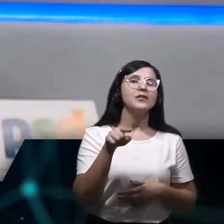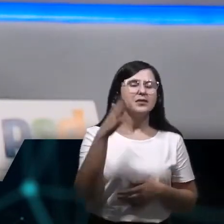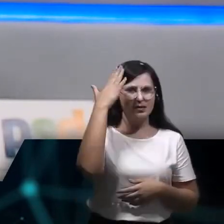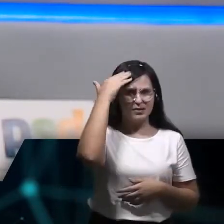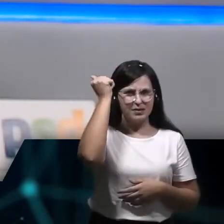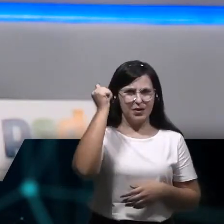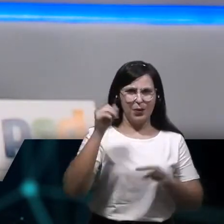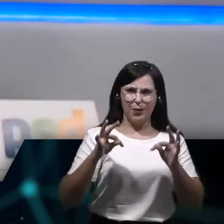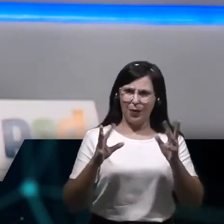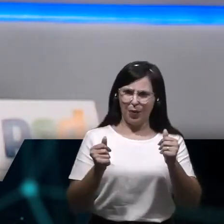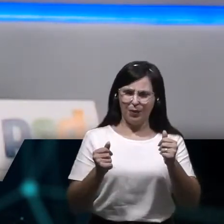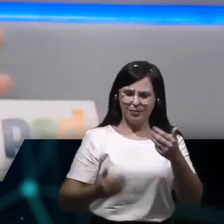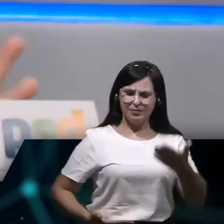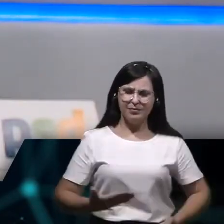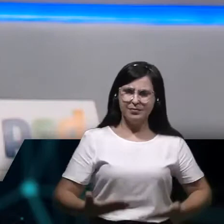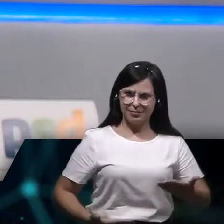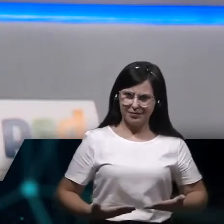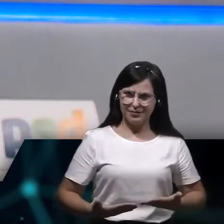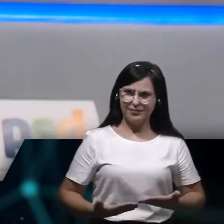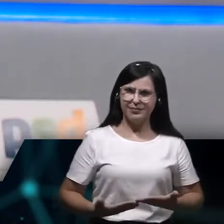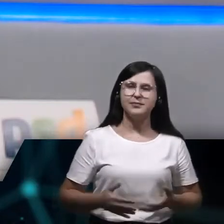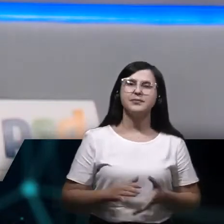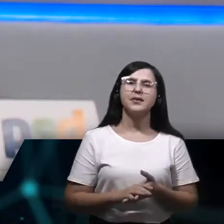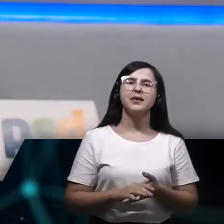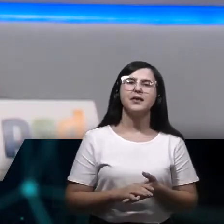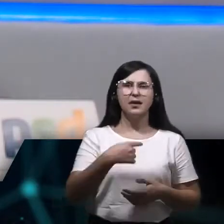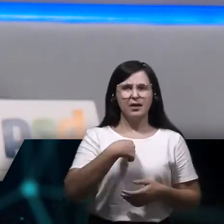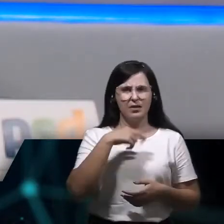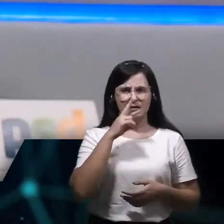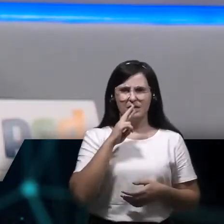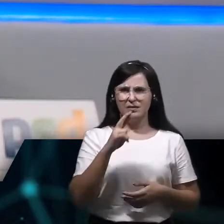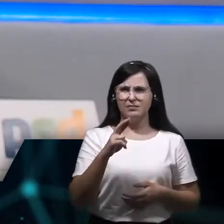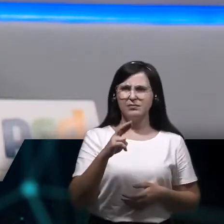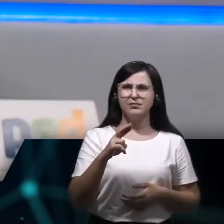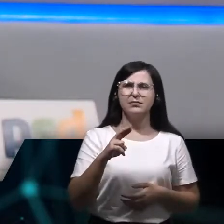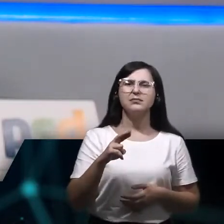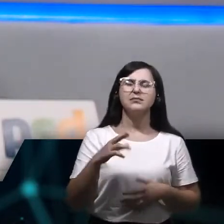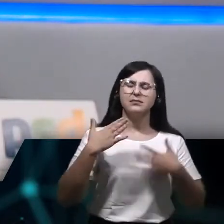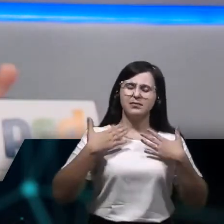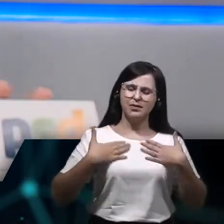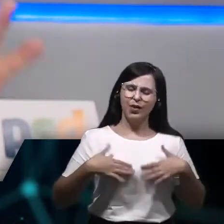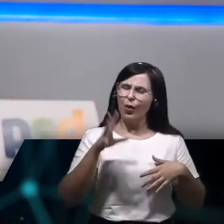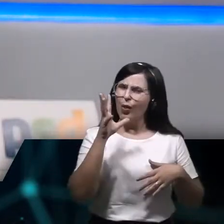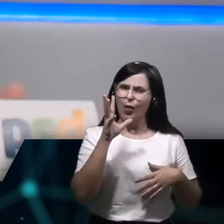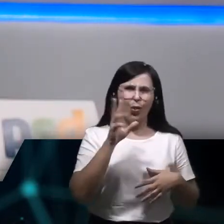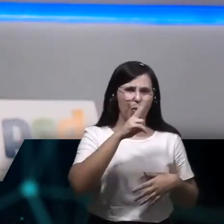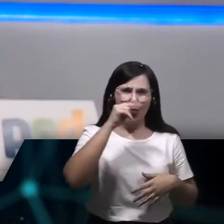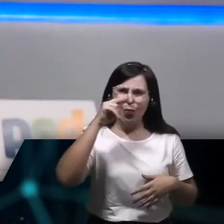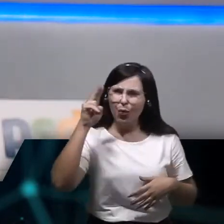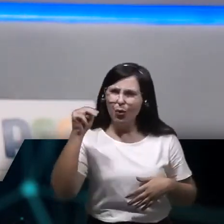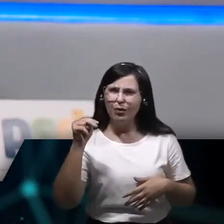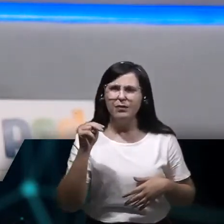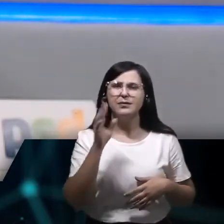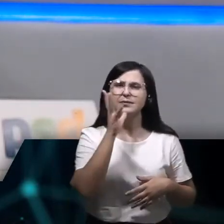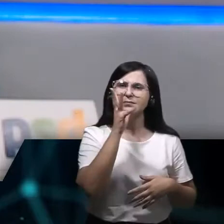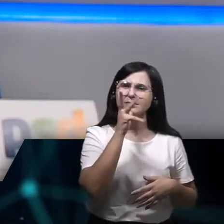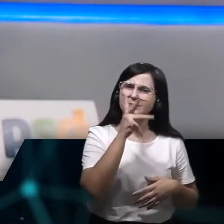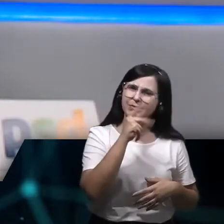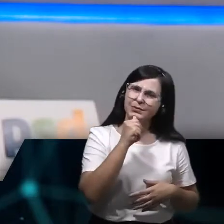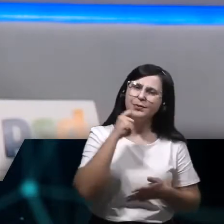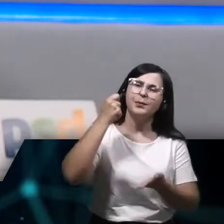aos professores, eu respondo com tranquilidade, eu não atrasei salário de professores. Os salários de professores foram